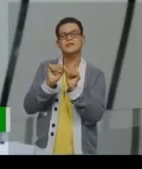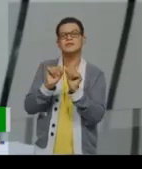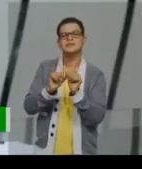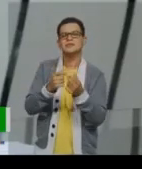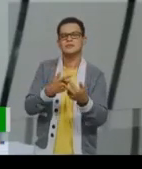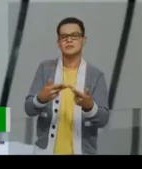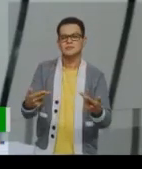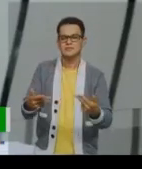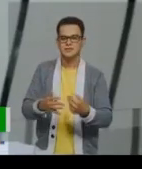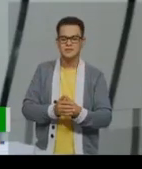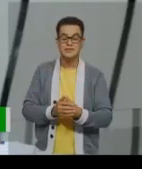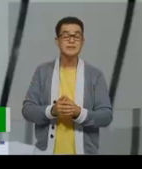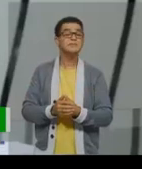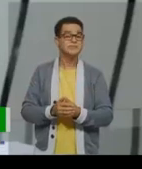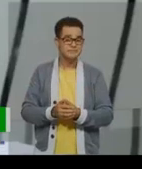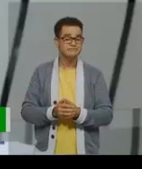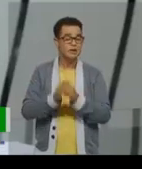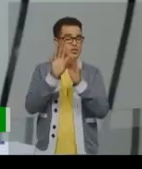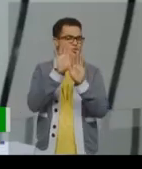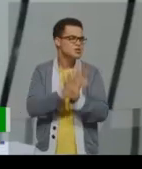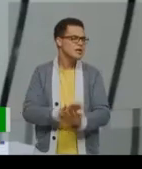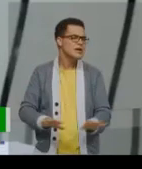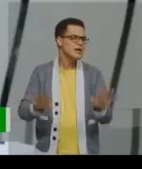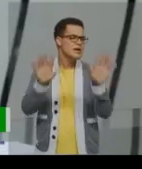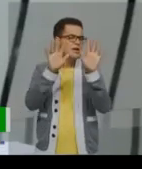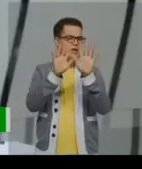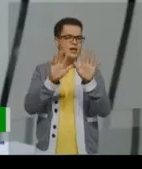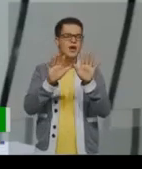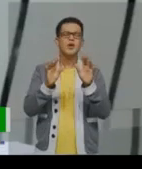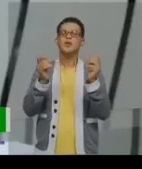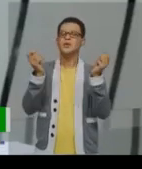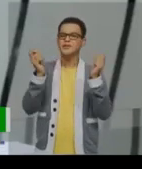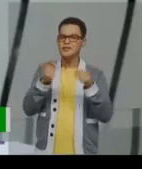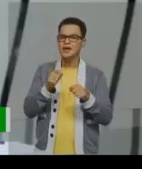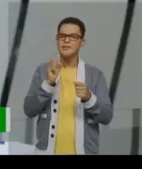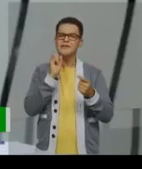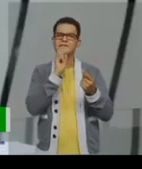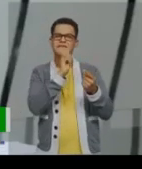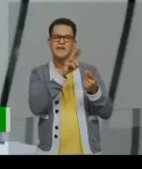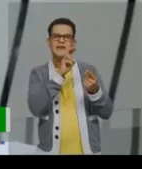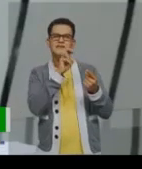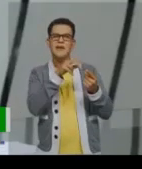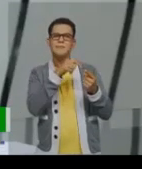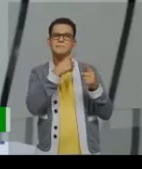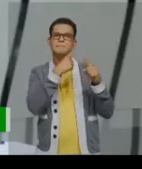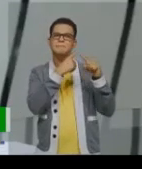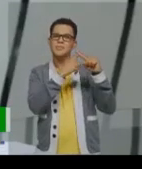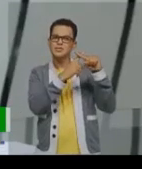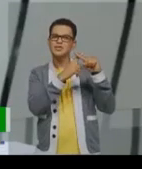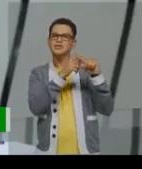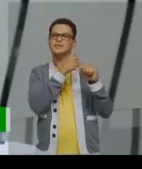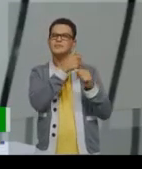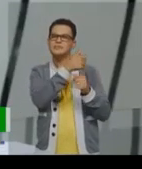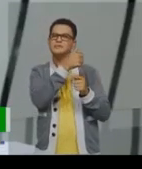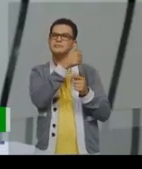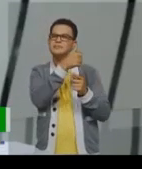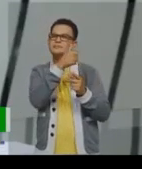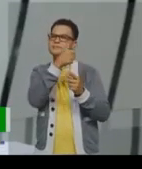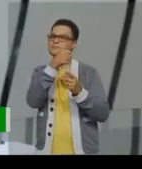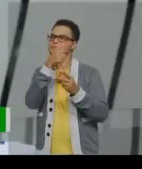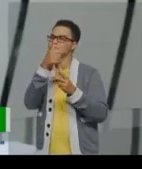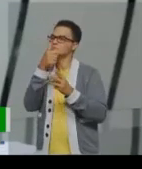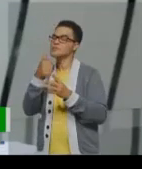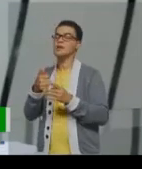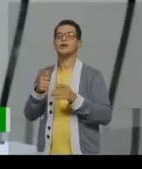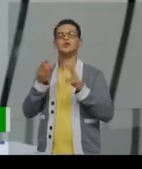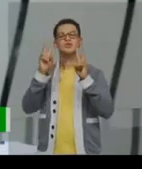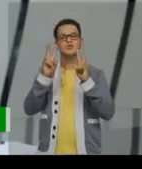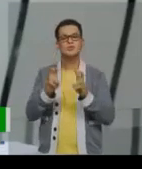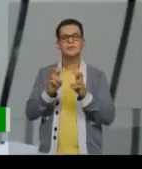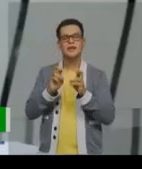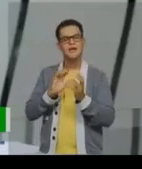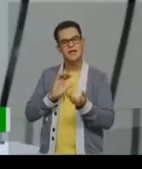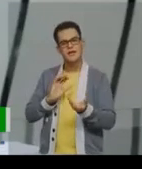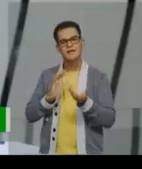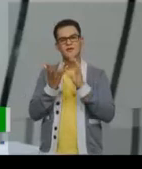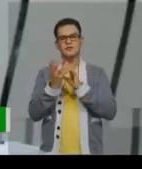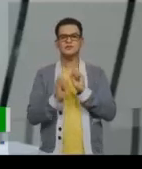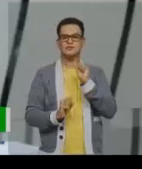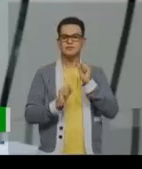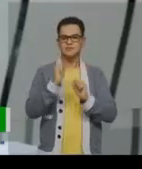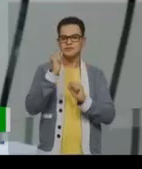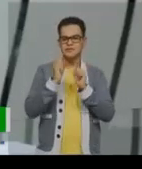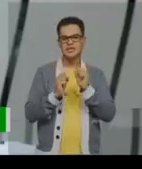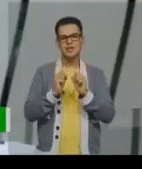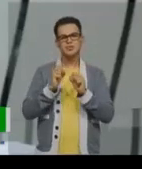de maneira geral, nós conseguimos ver várias vantagens, né, para as pessoas da Revolução Industrial, que vai desde os objetos que nós